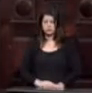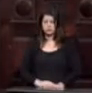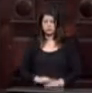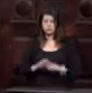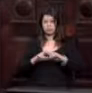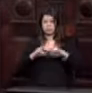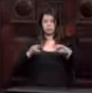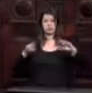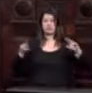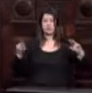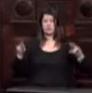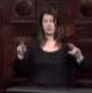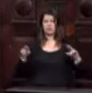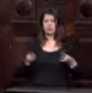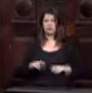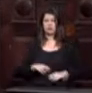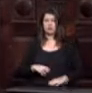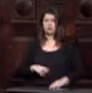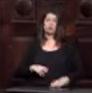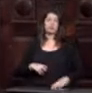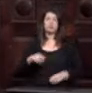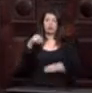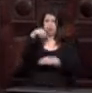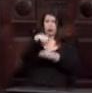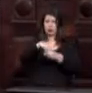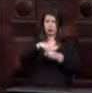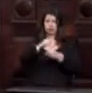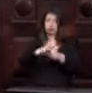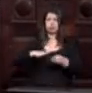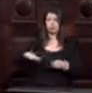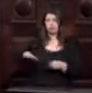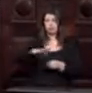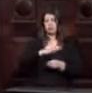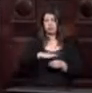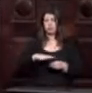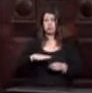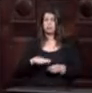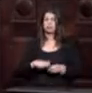série de membros